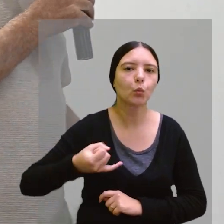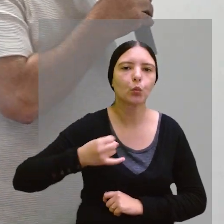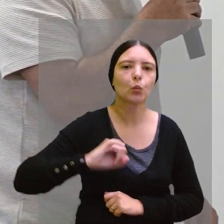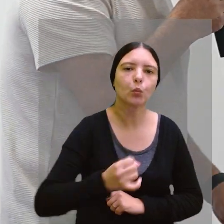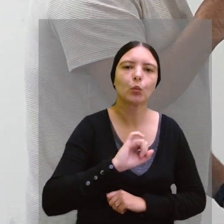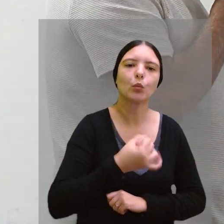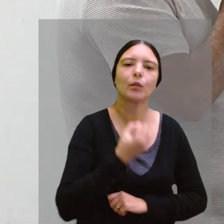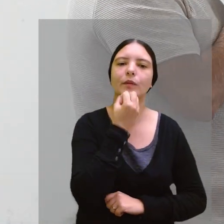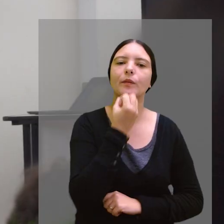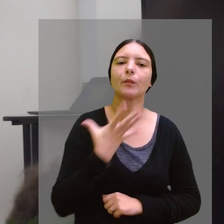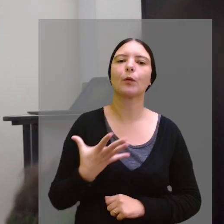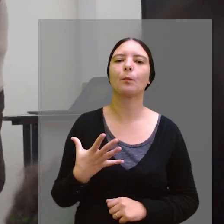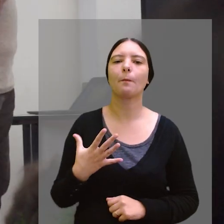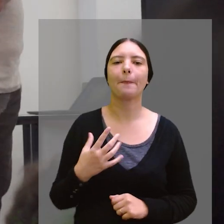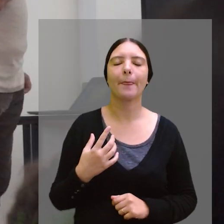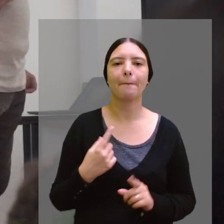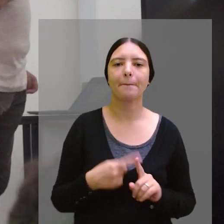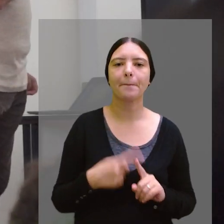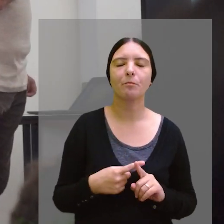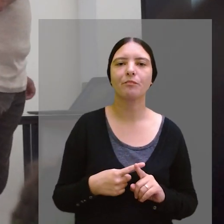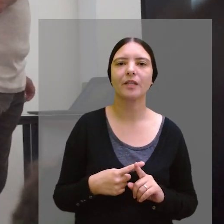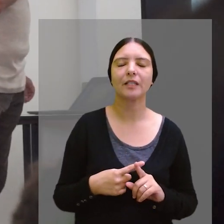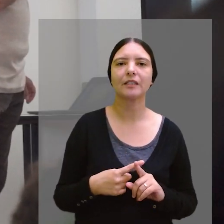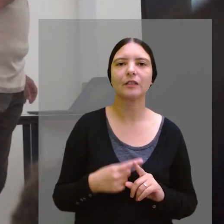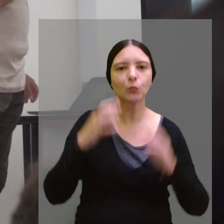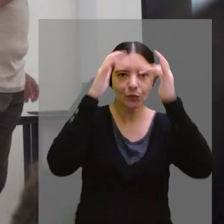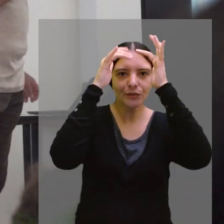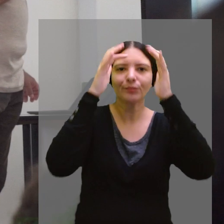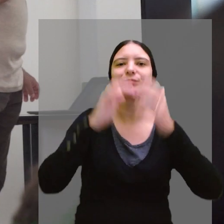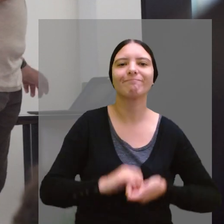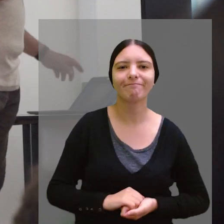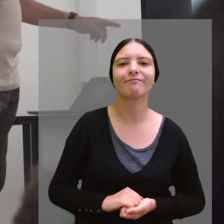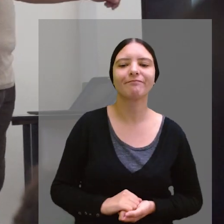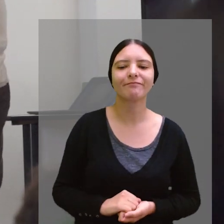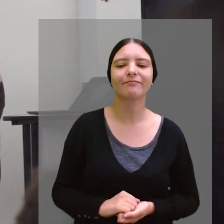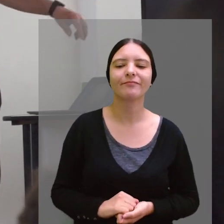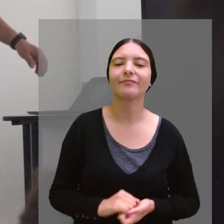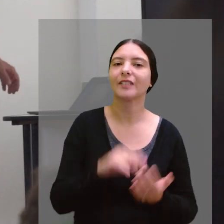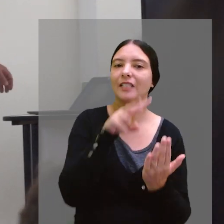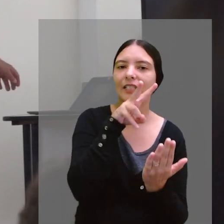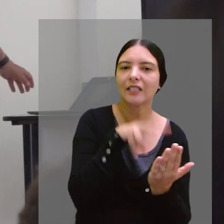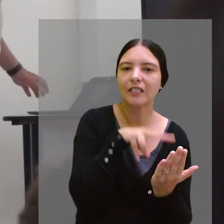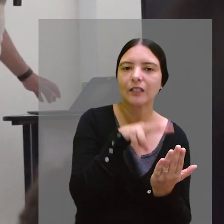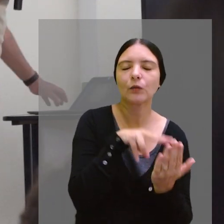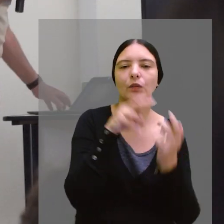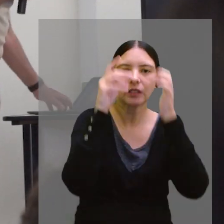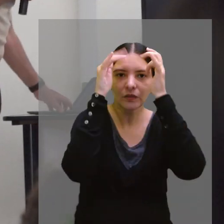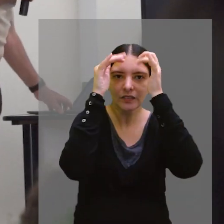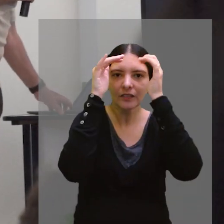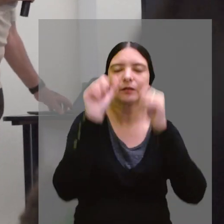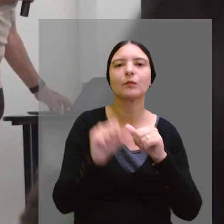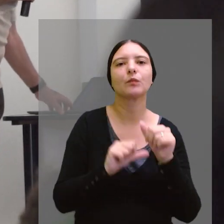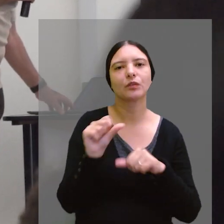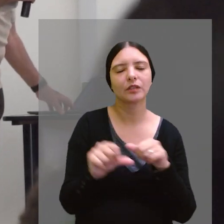para o cérebro. E a leitura muda o cérebro e também